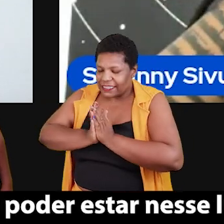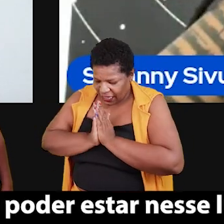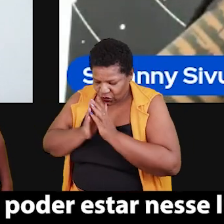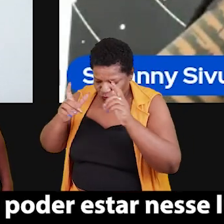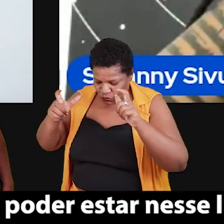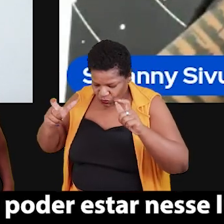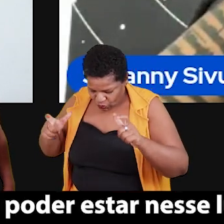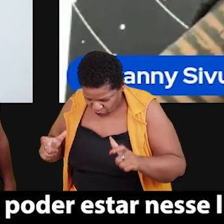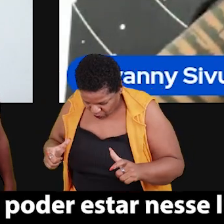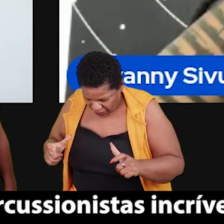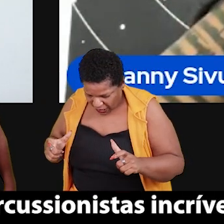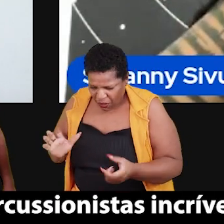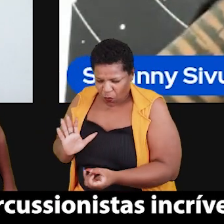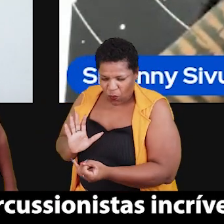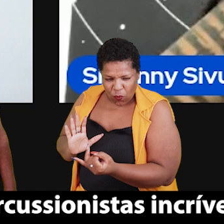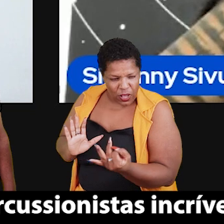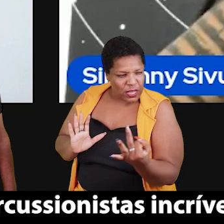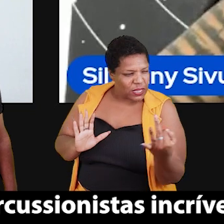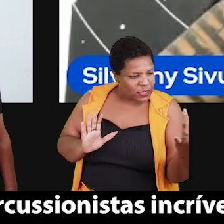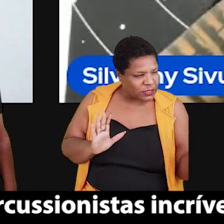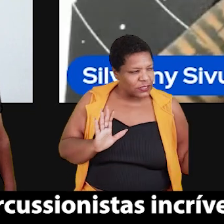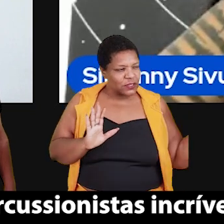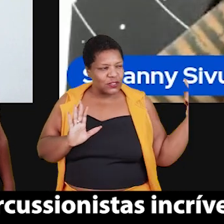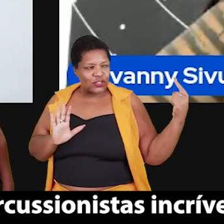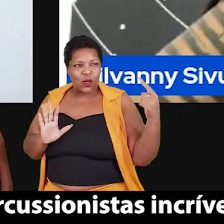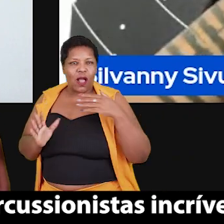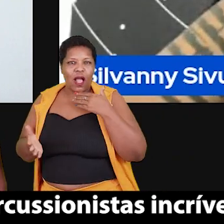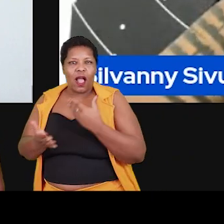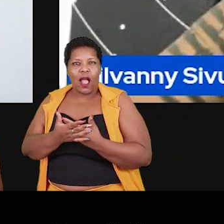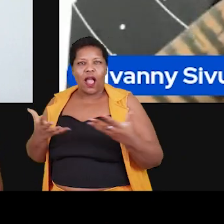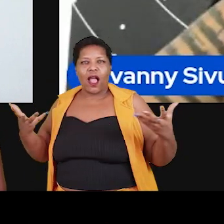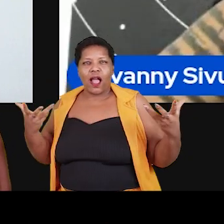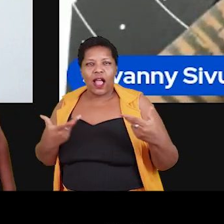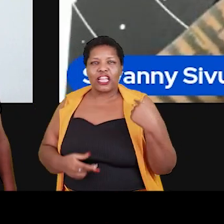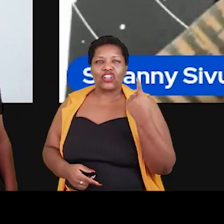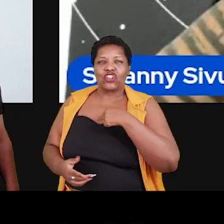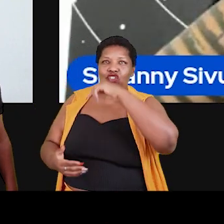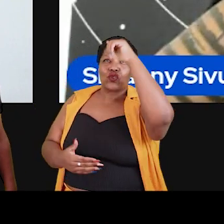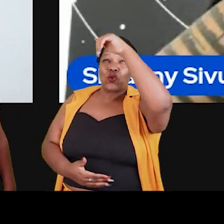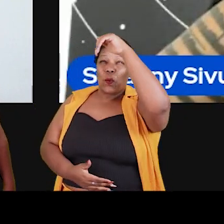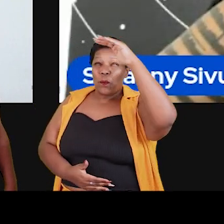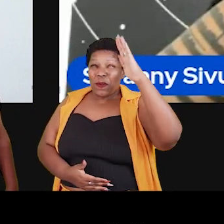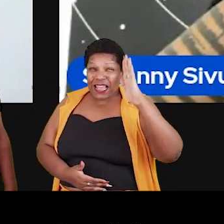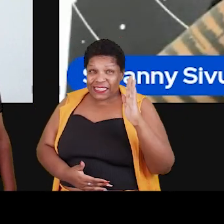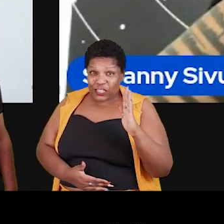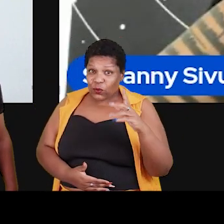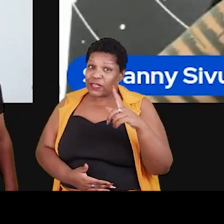lugar, porque quantos e quantos percussionistas incríveis que a gente tem nesse Brasilzão